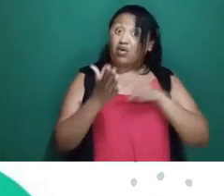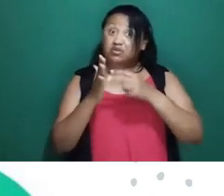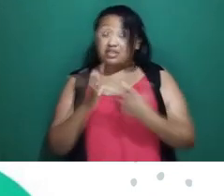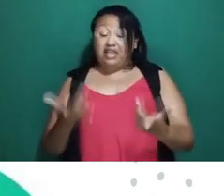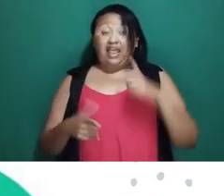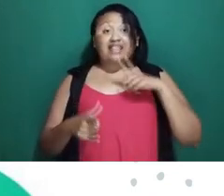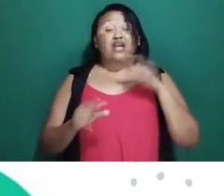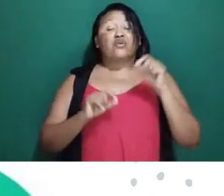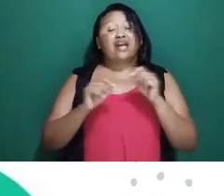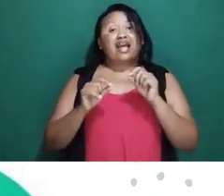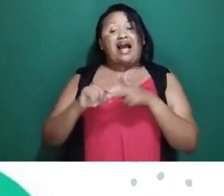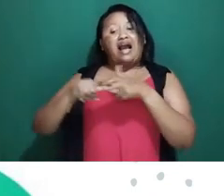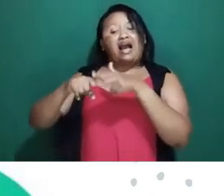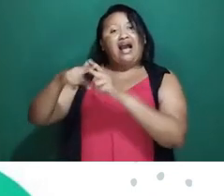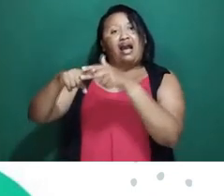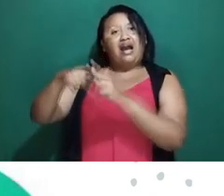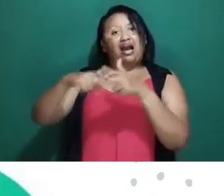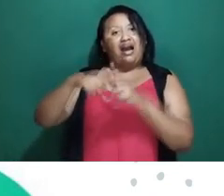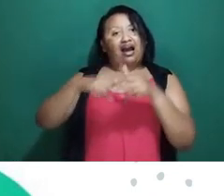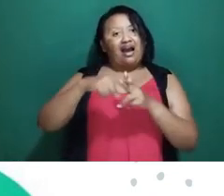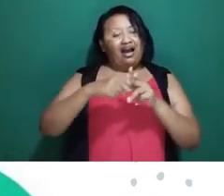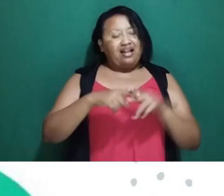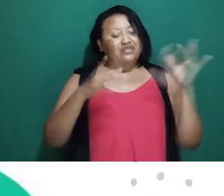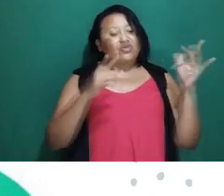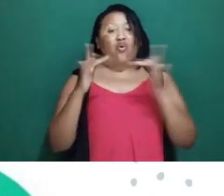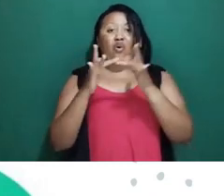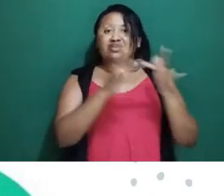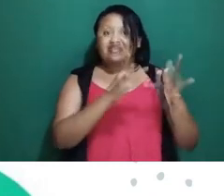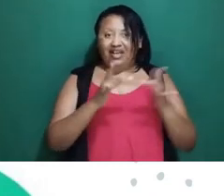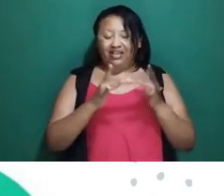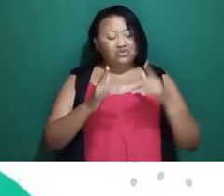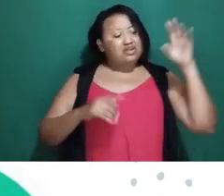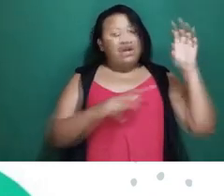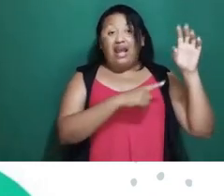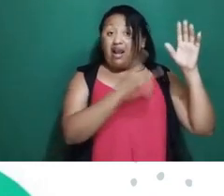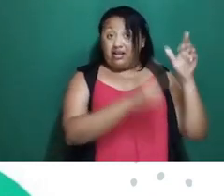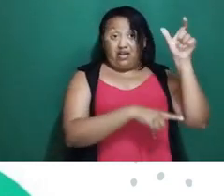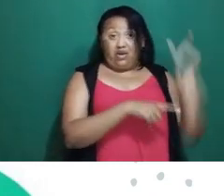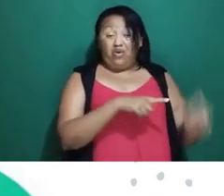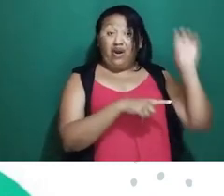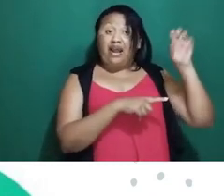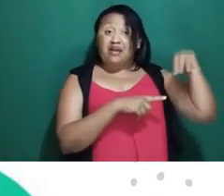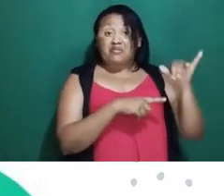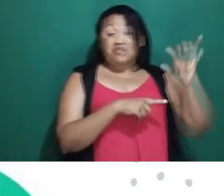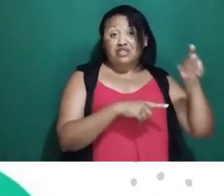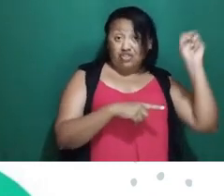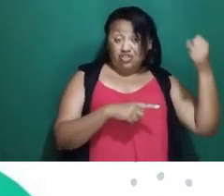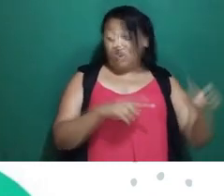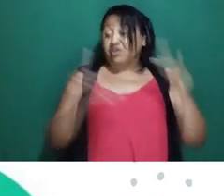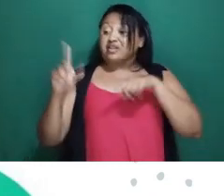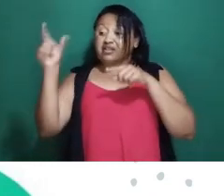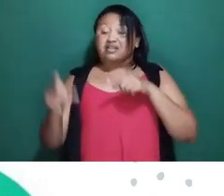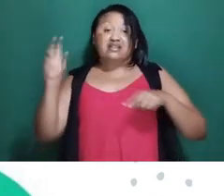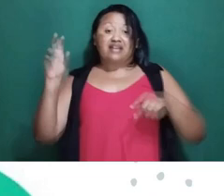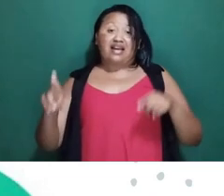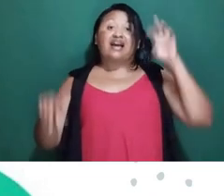tem a ver com a manutenção do contato entre o emissor e o receptor nesse jogo de ping